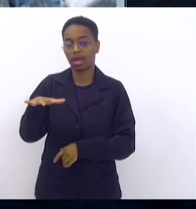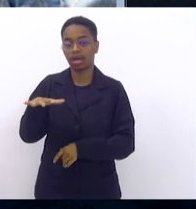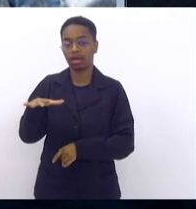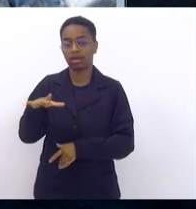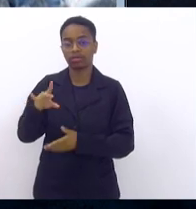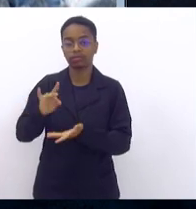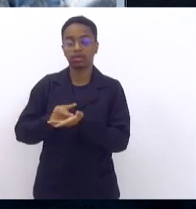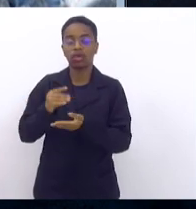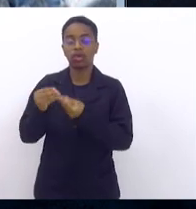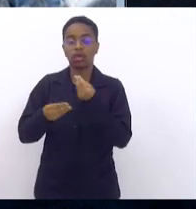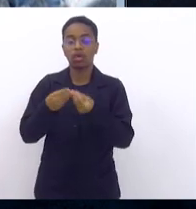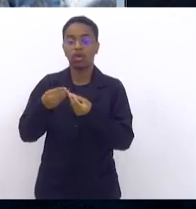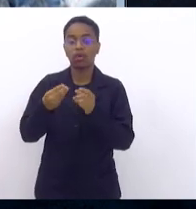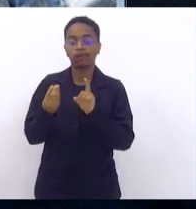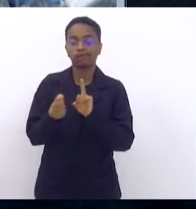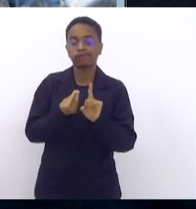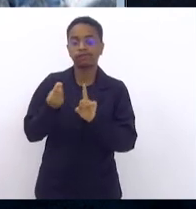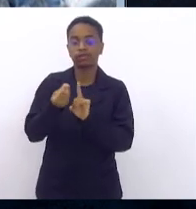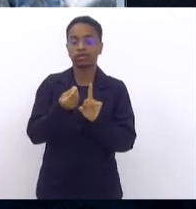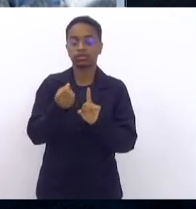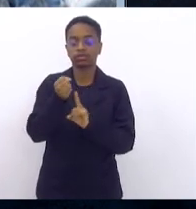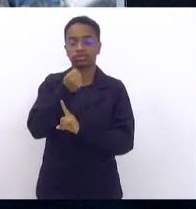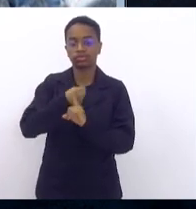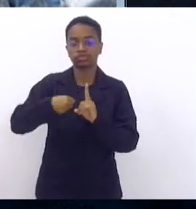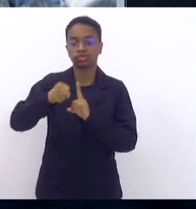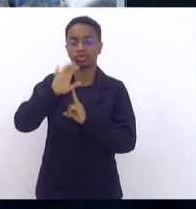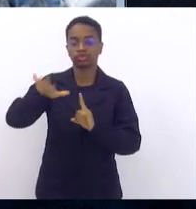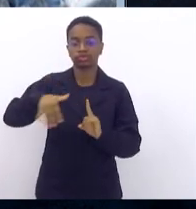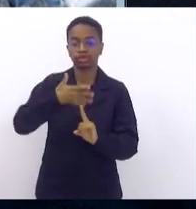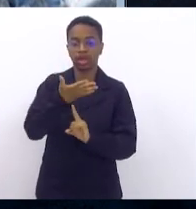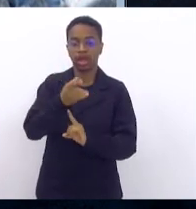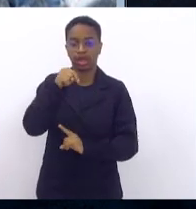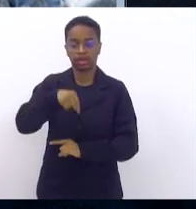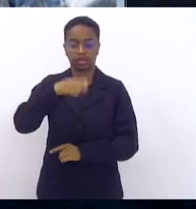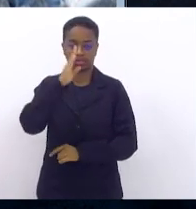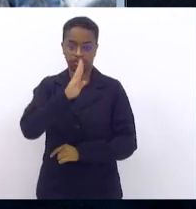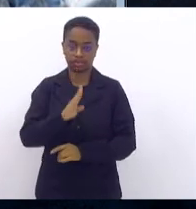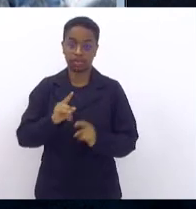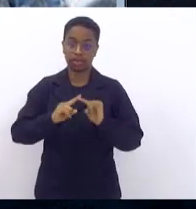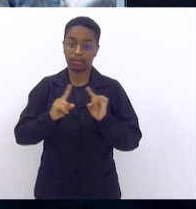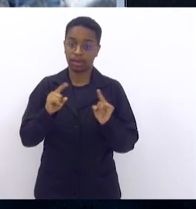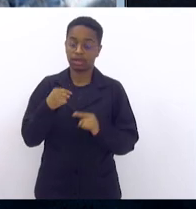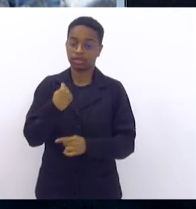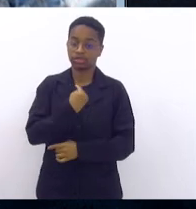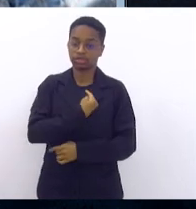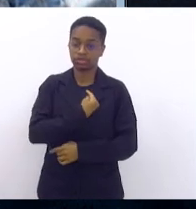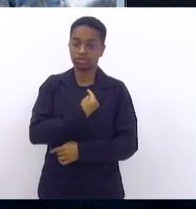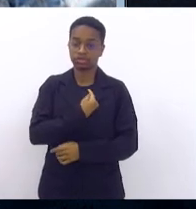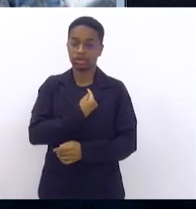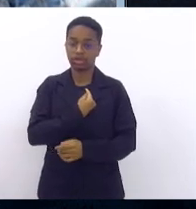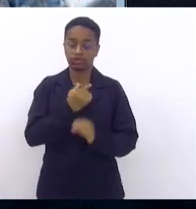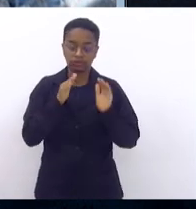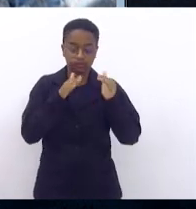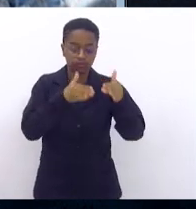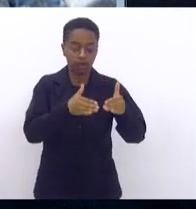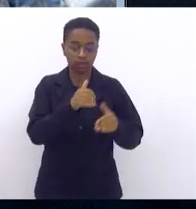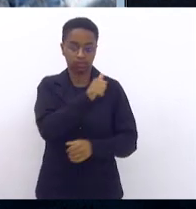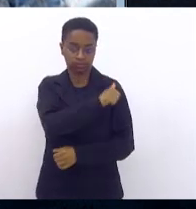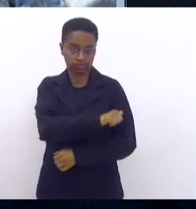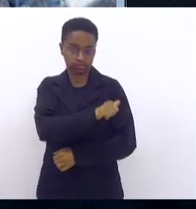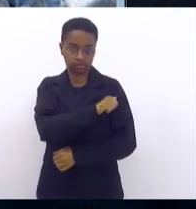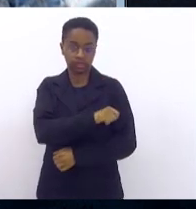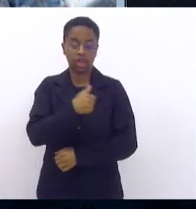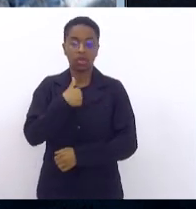da vulnerabilidade sócio Ambiental do Brasil mas como a gente está recortando para o Rio de Janeiro eu acho